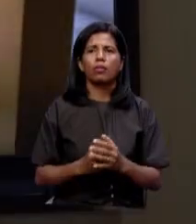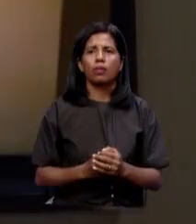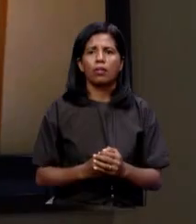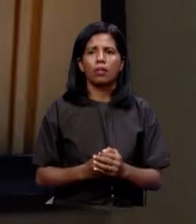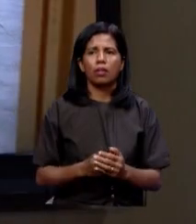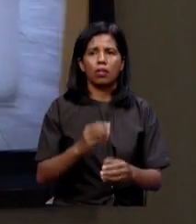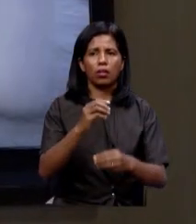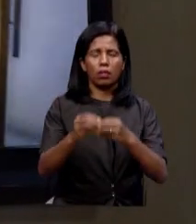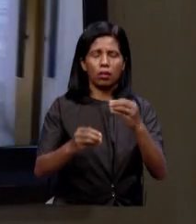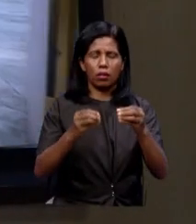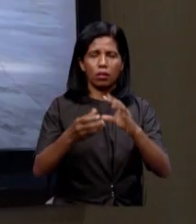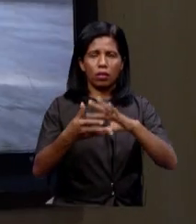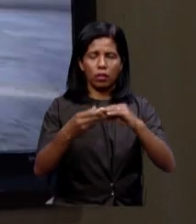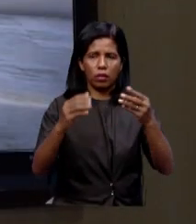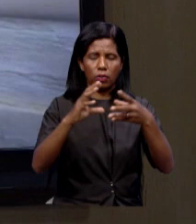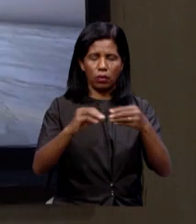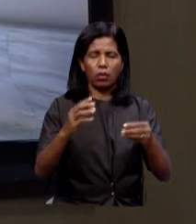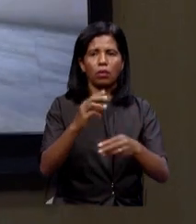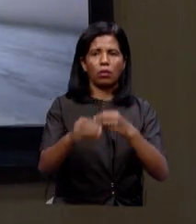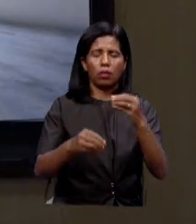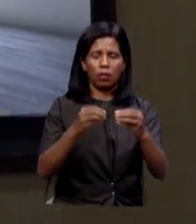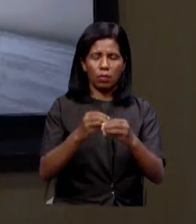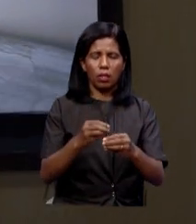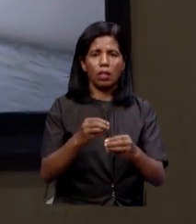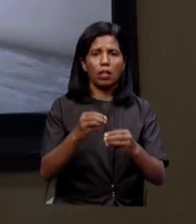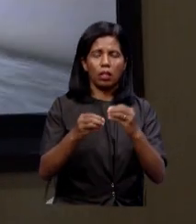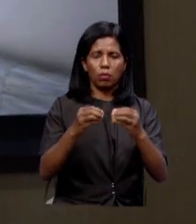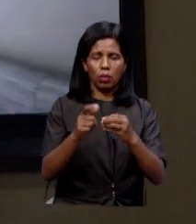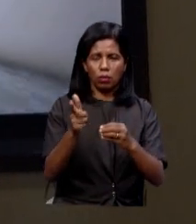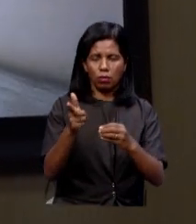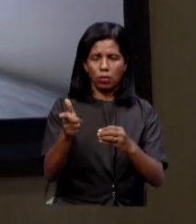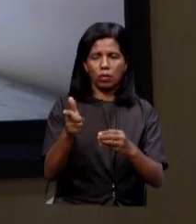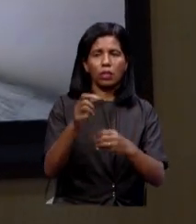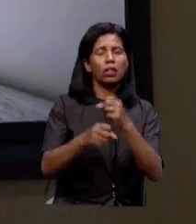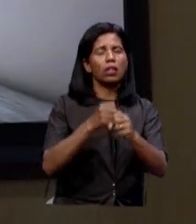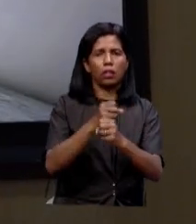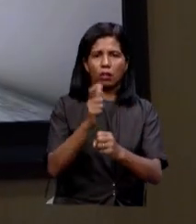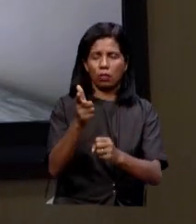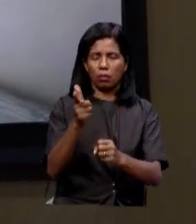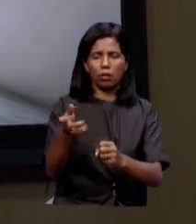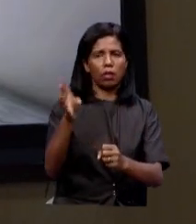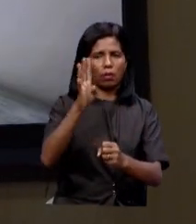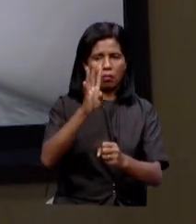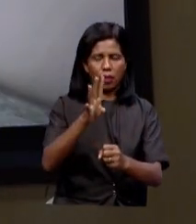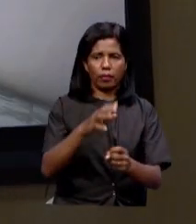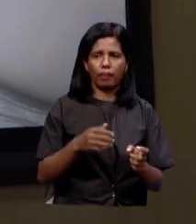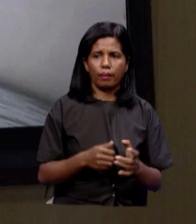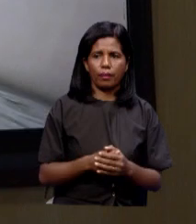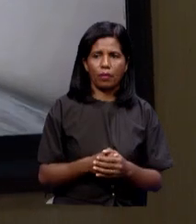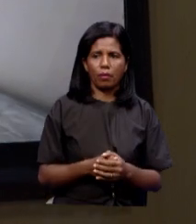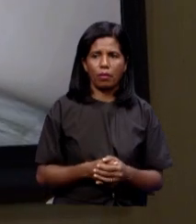memória com a luta da resistência 24 anos NB que la contempla a exposição permanente da agora